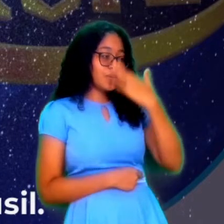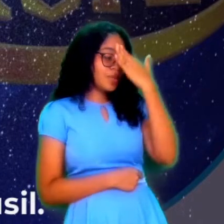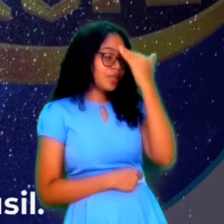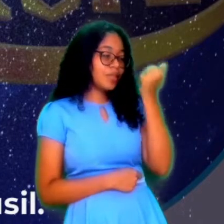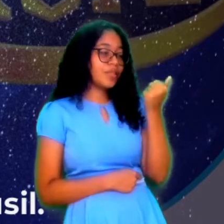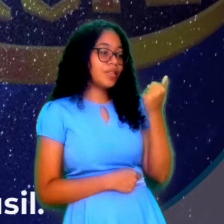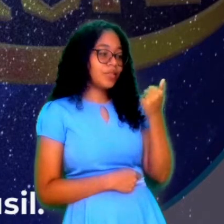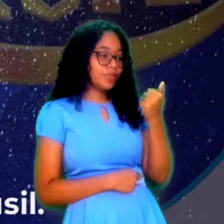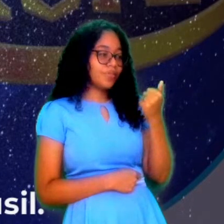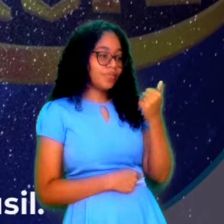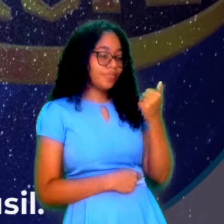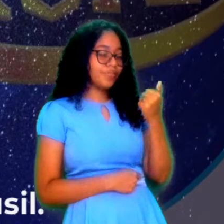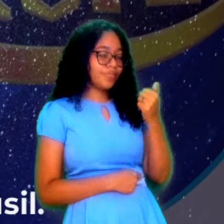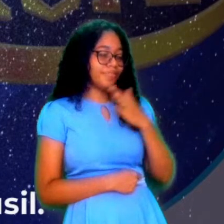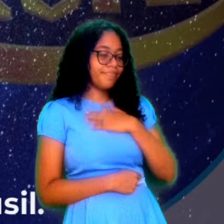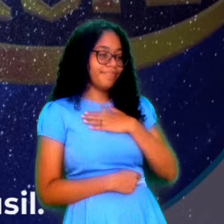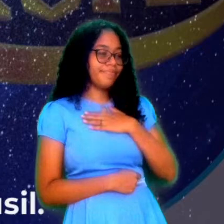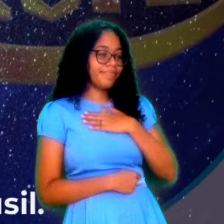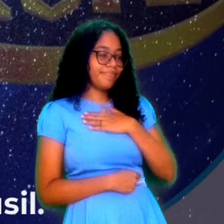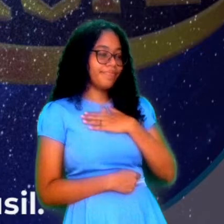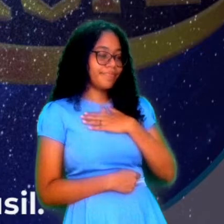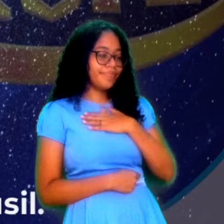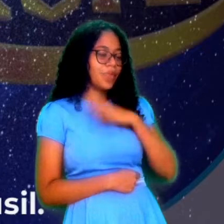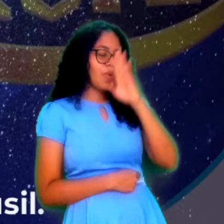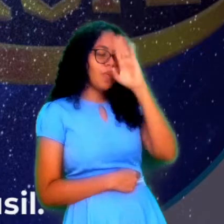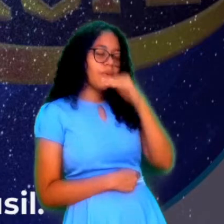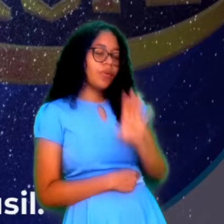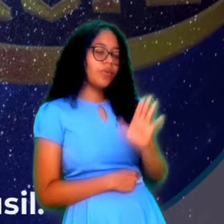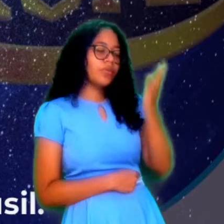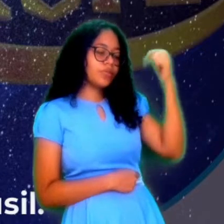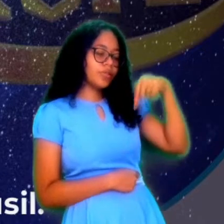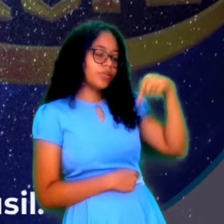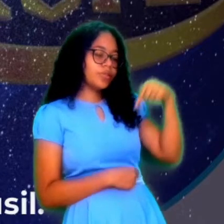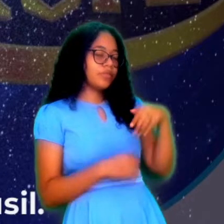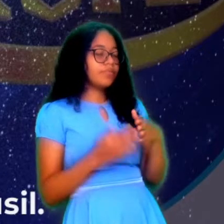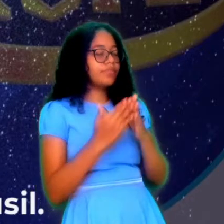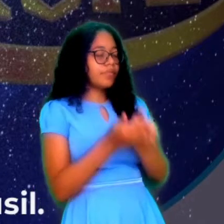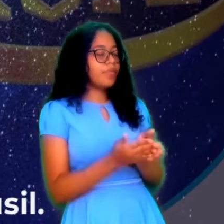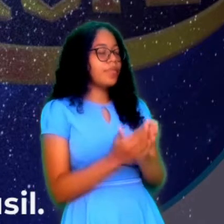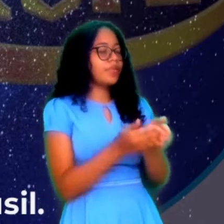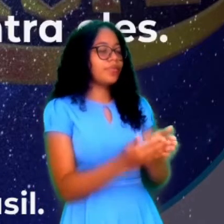por minha causa, vos sobreveio esta grande tempestade.